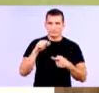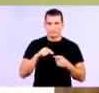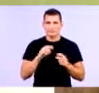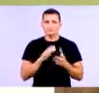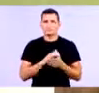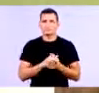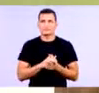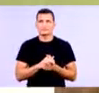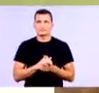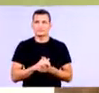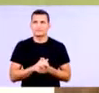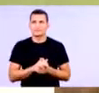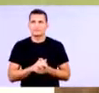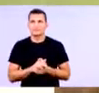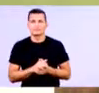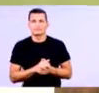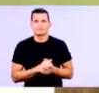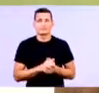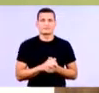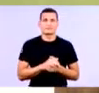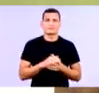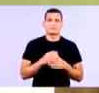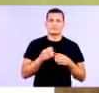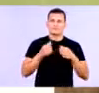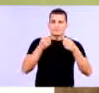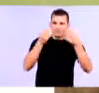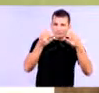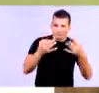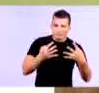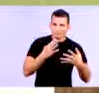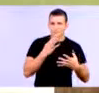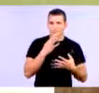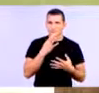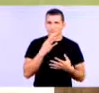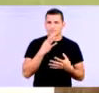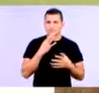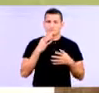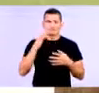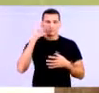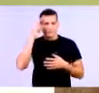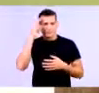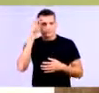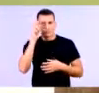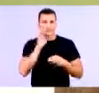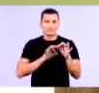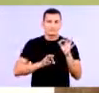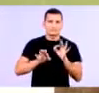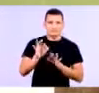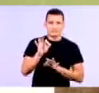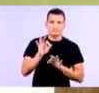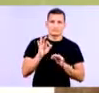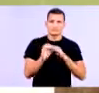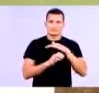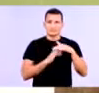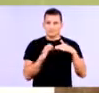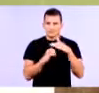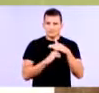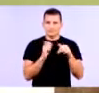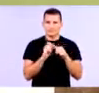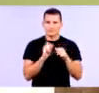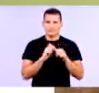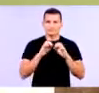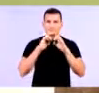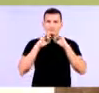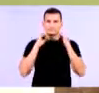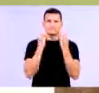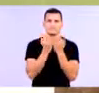que disseminar, né, o conhecimento dela e entrar na cultura, né, organizacional, e as empresas fazem verdadeiros eventos só